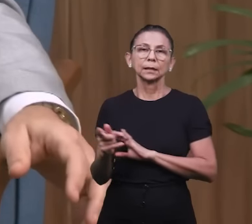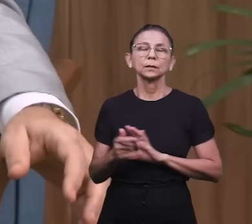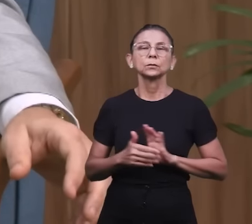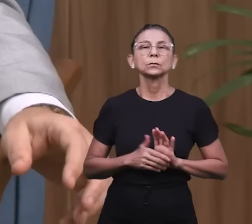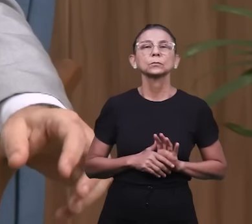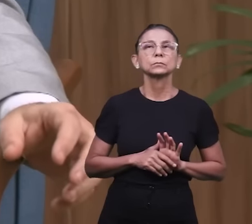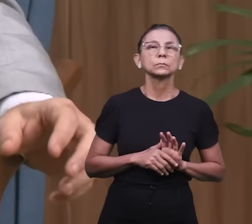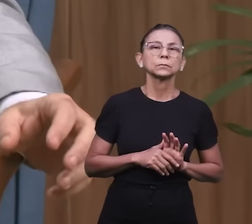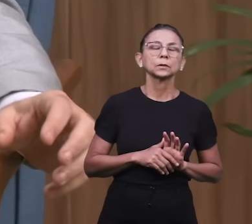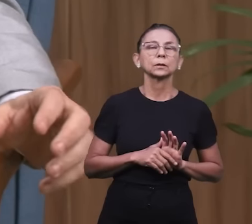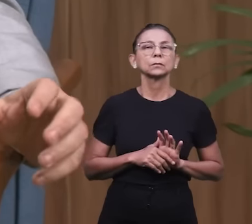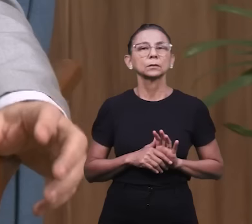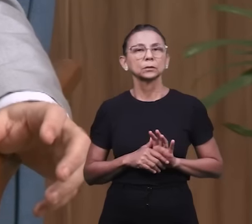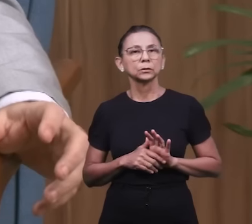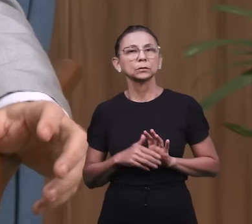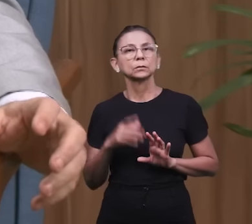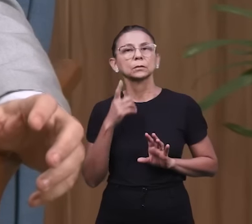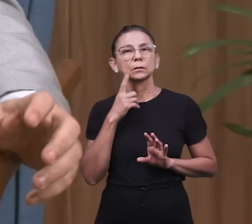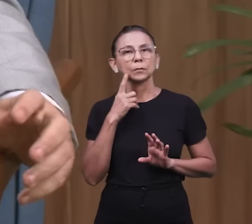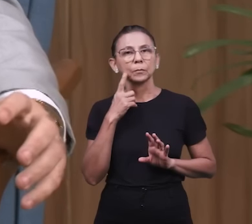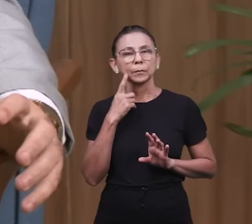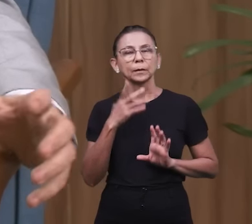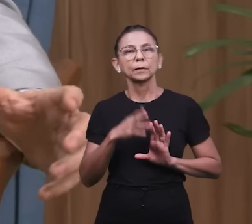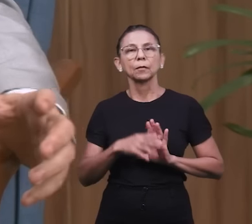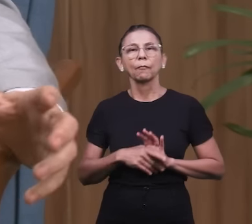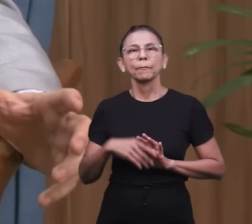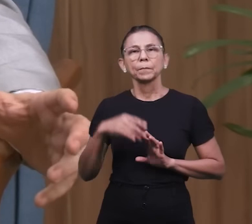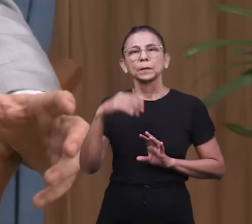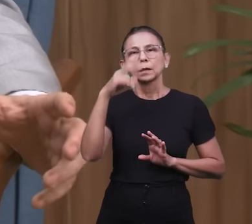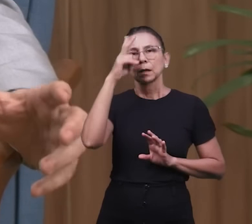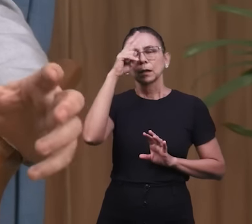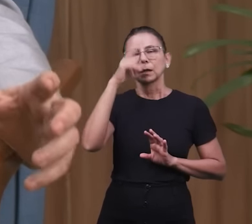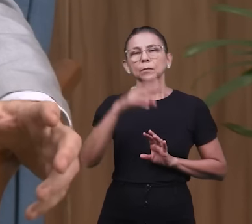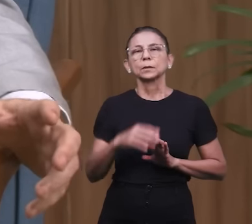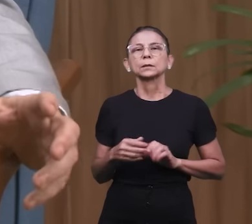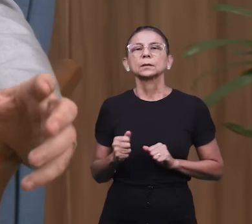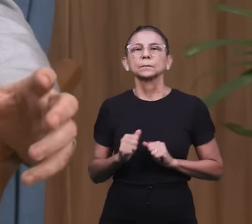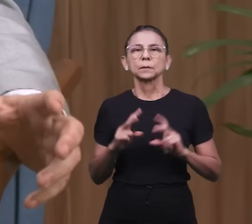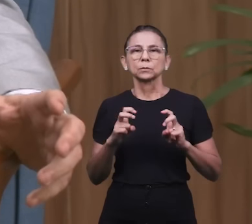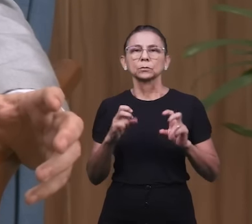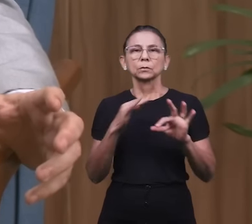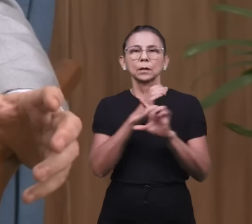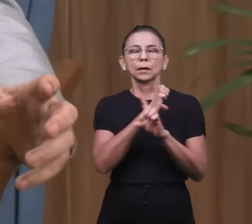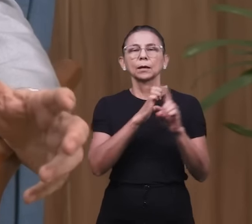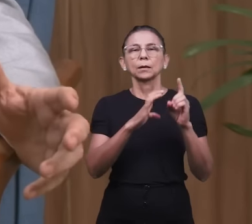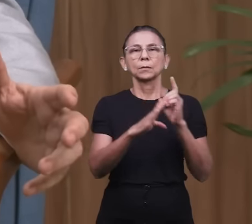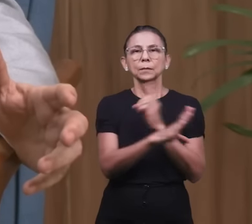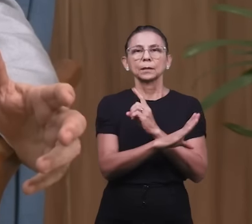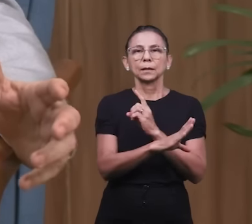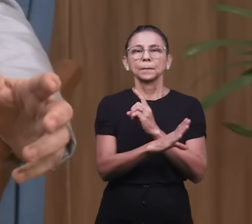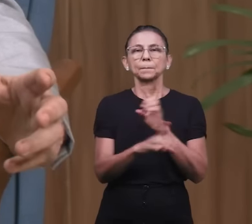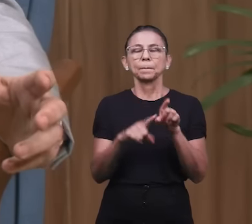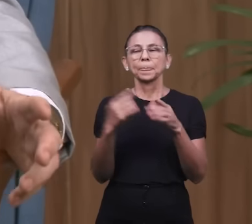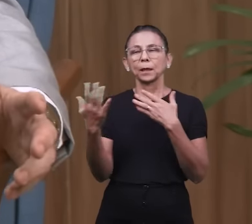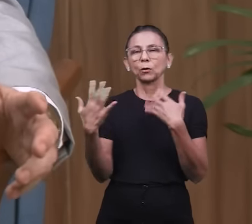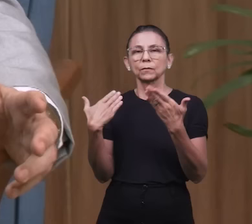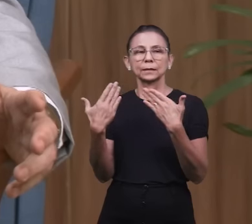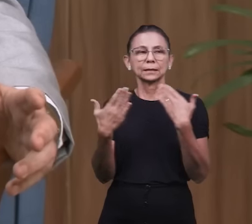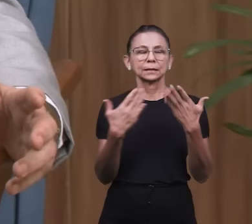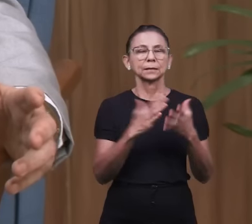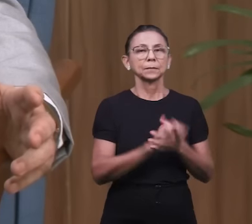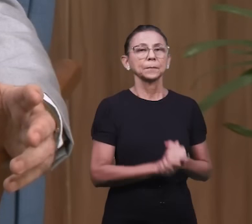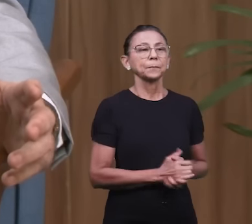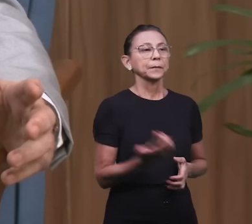gente então toca no assunto da Escola Bíblica Dominical e conversa um pouquinho aqui dentro do estúdio mas uma vez tá o pastor